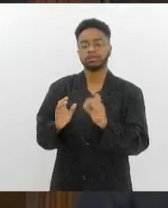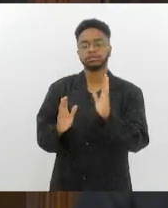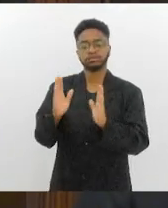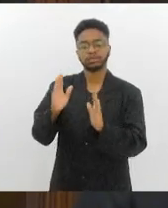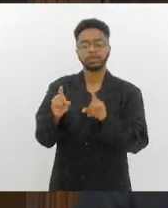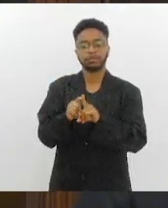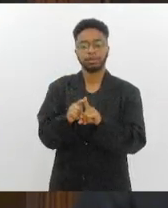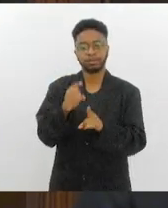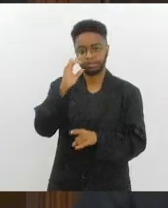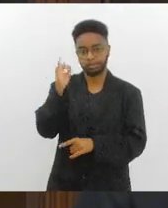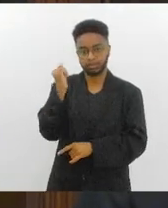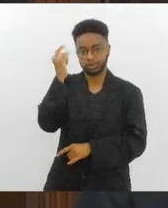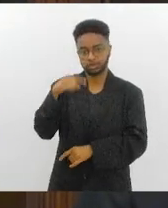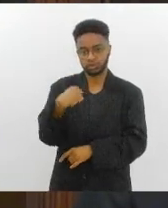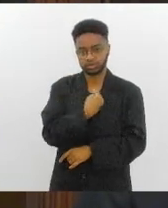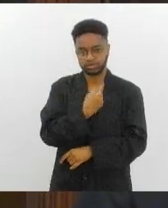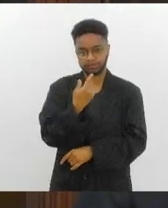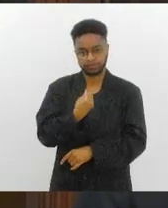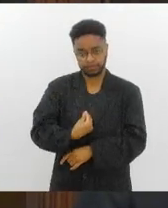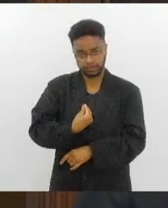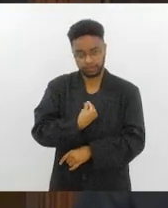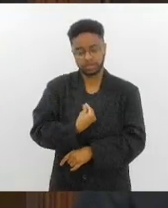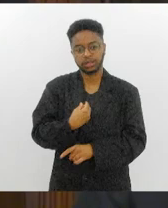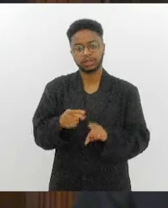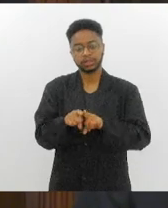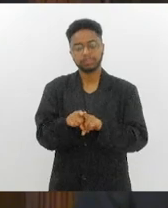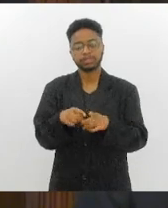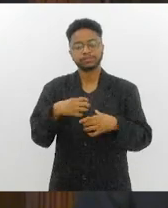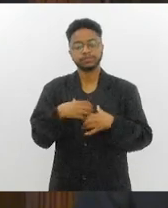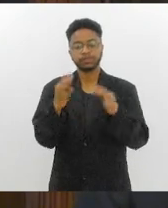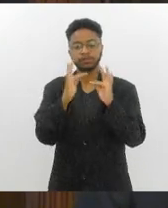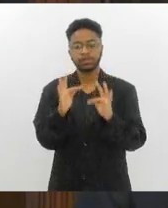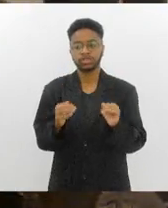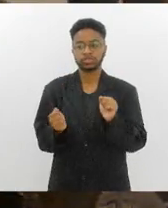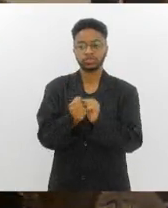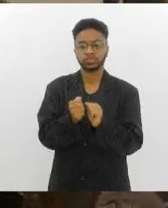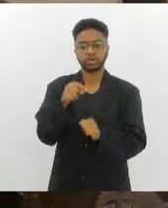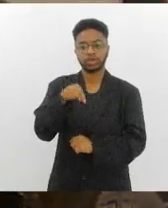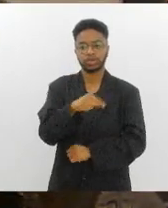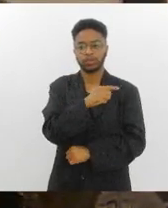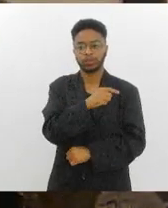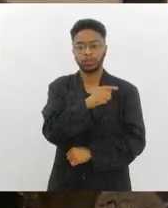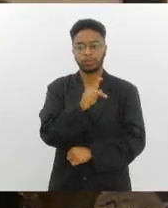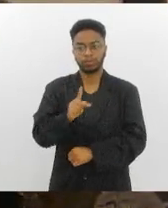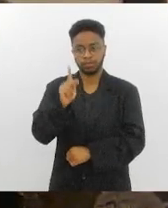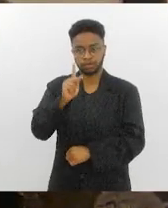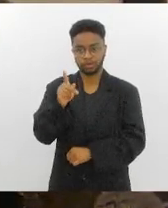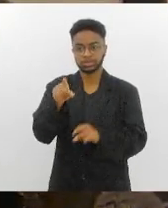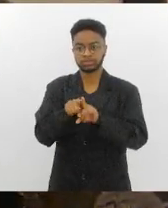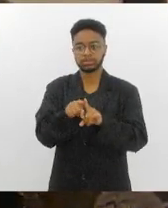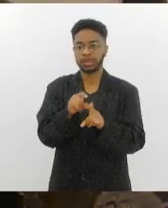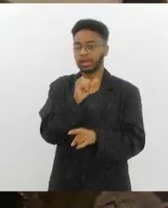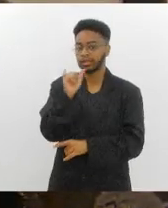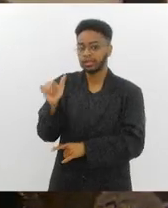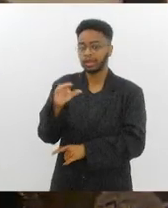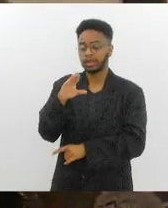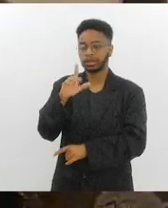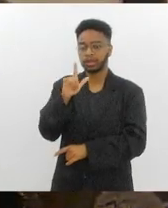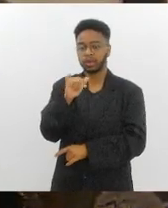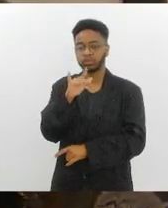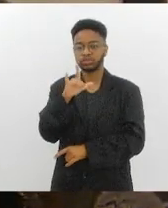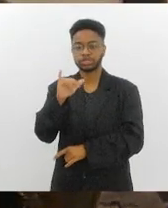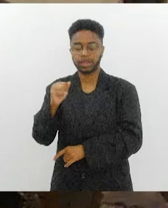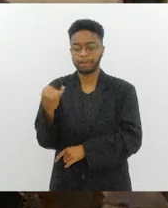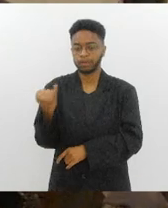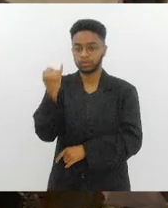vida. Feliz de estar aqui também com a Petrobras. E aí quero dizer, Cláudia, que a sua presença é muito significativa aqui nessa mesa, mas a gente não